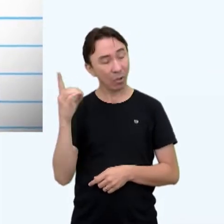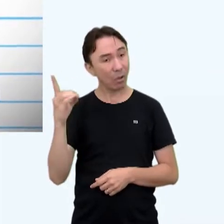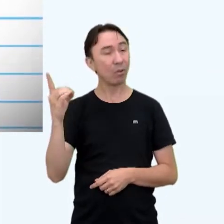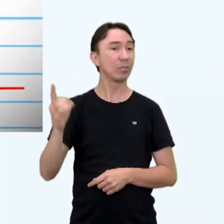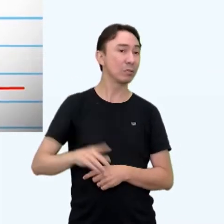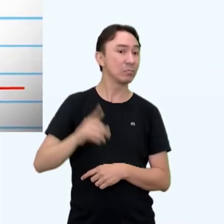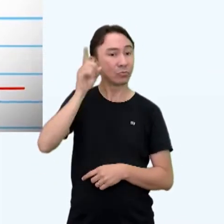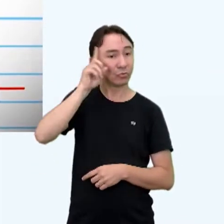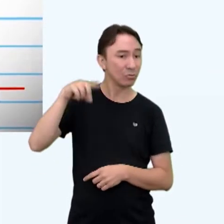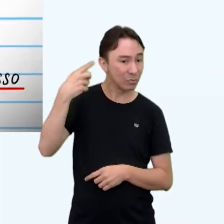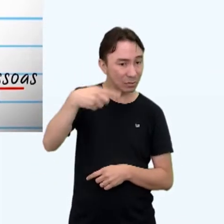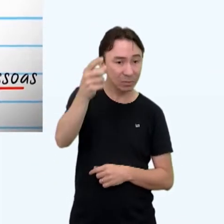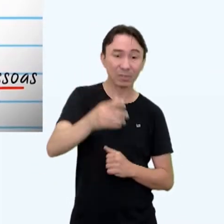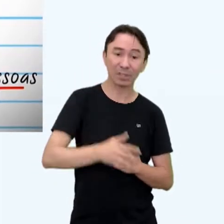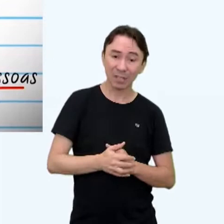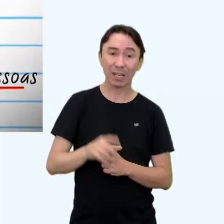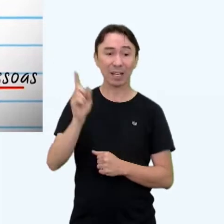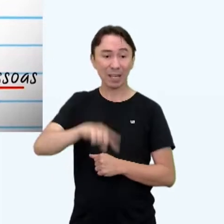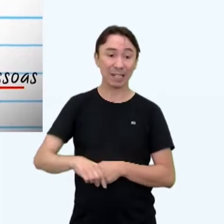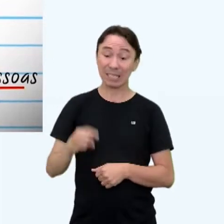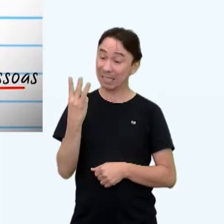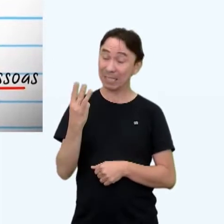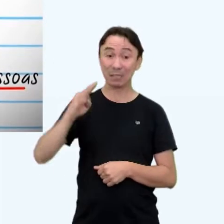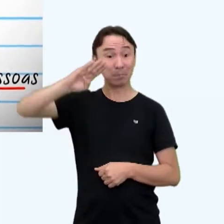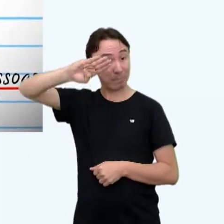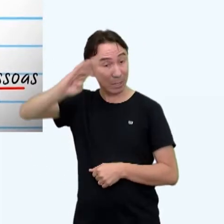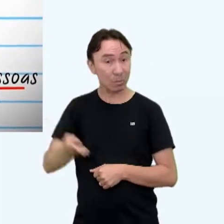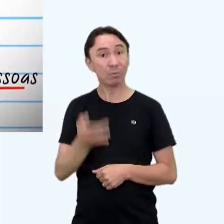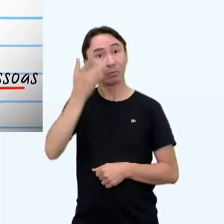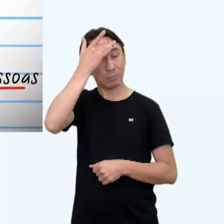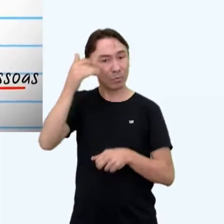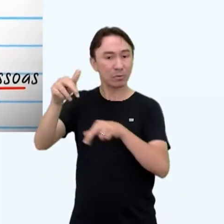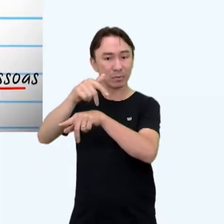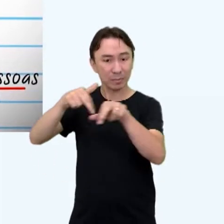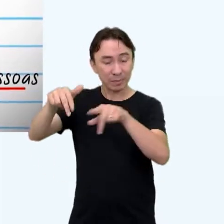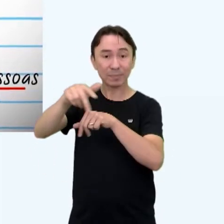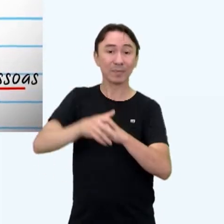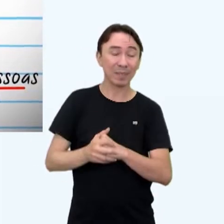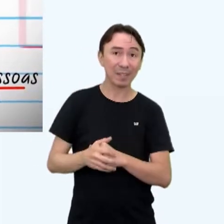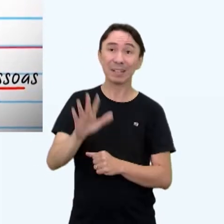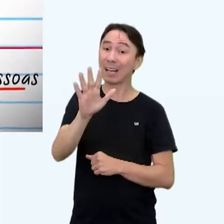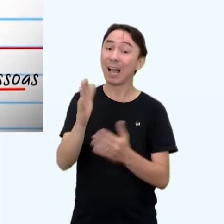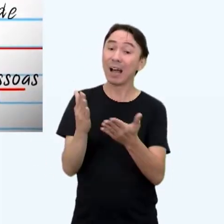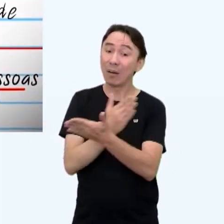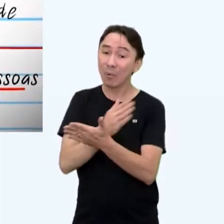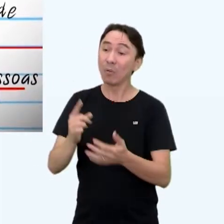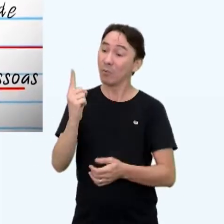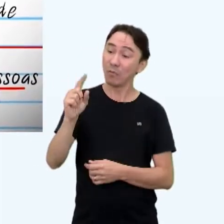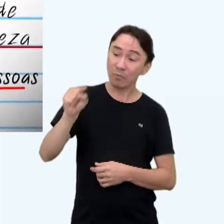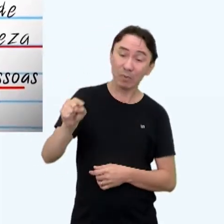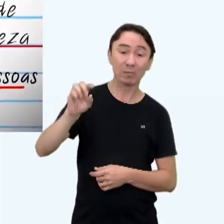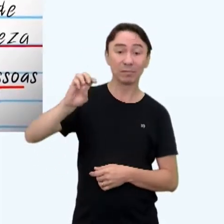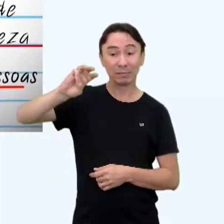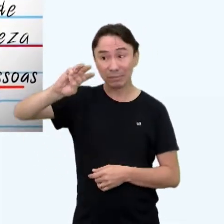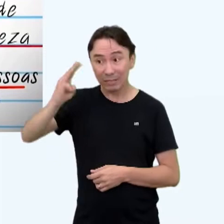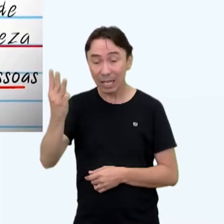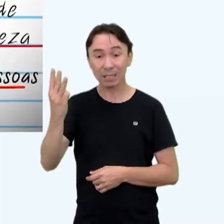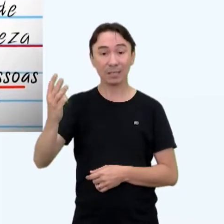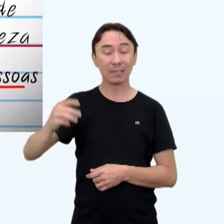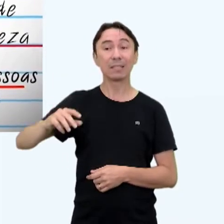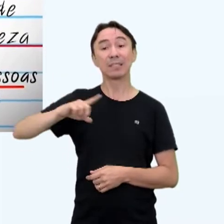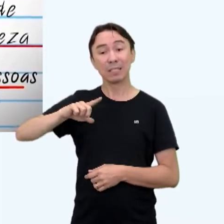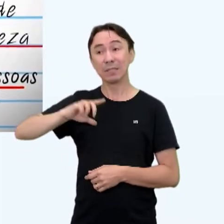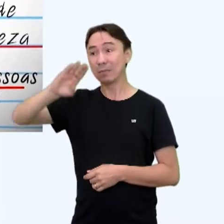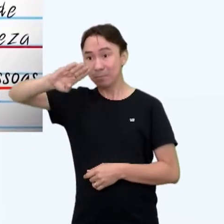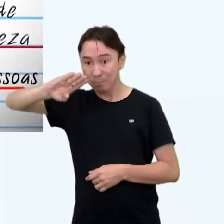mais de 1,3 bilhões vivem com menos de $1,25, faixa que é considerada de extrema pobreza. Você conseguiria